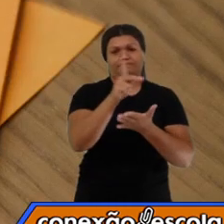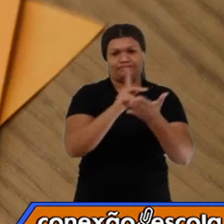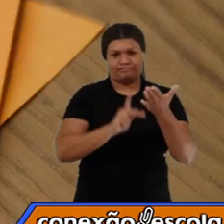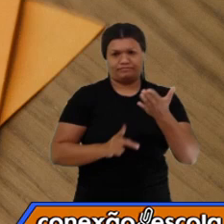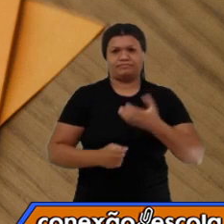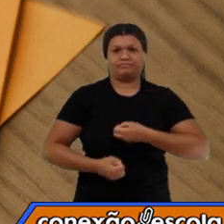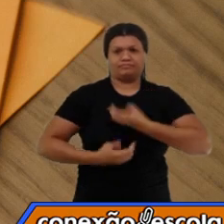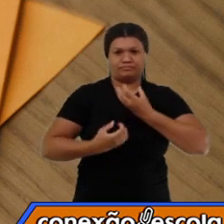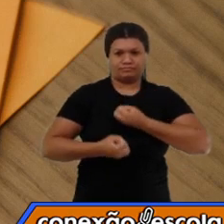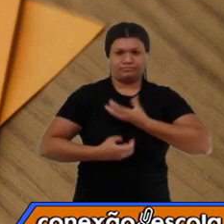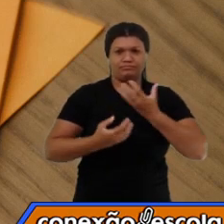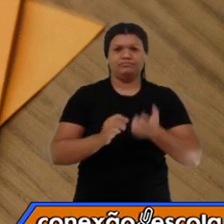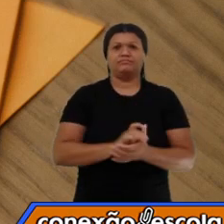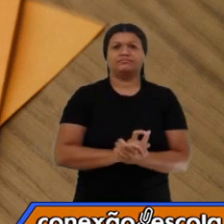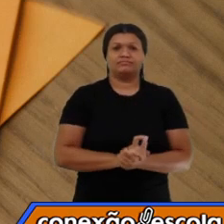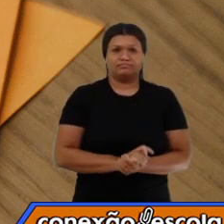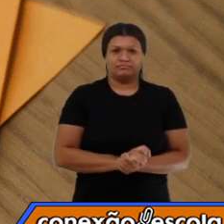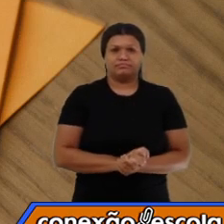Vamos lá?